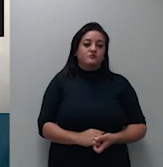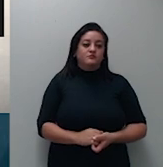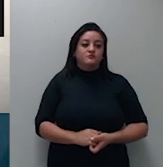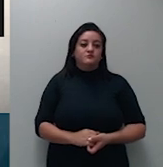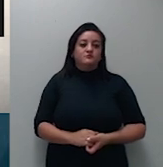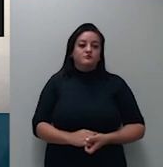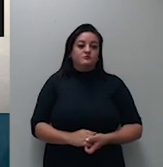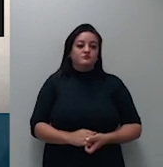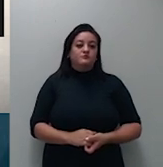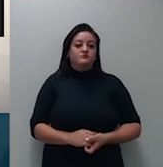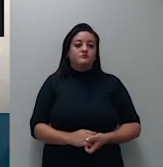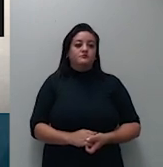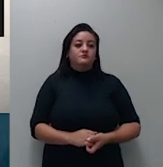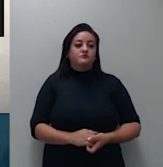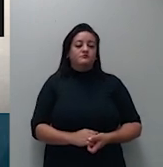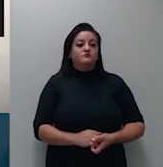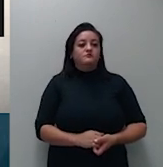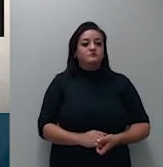demais